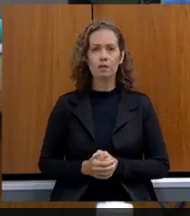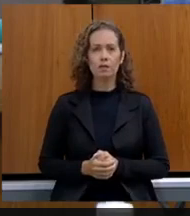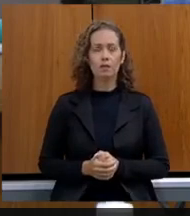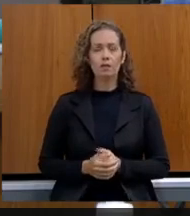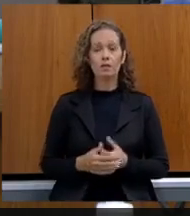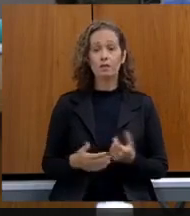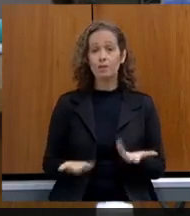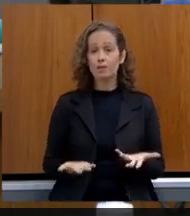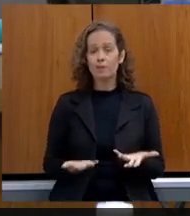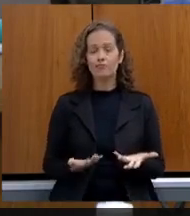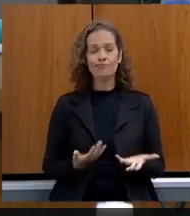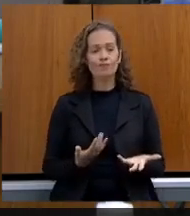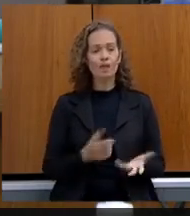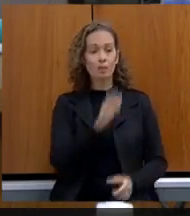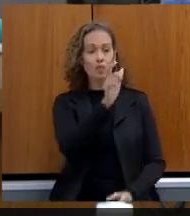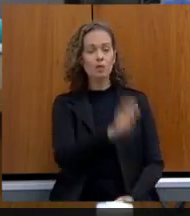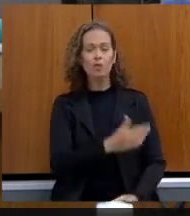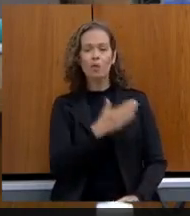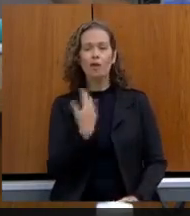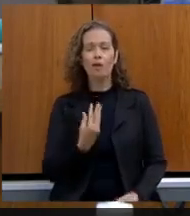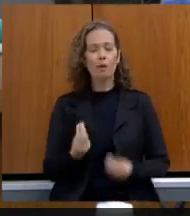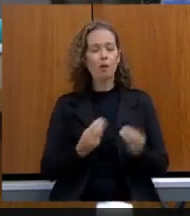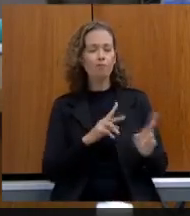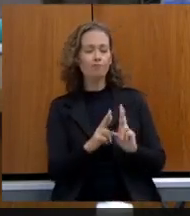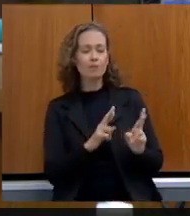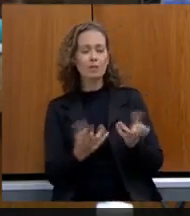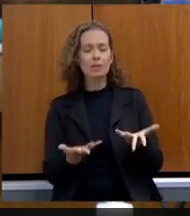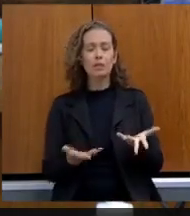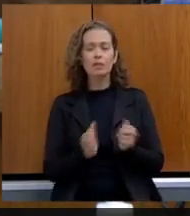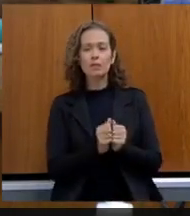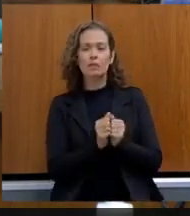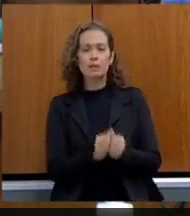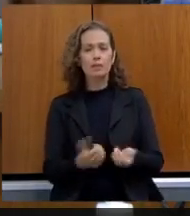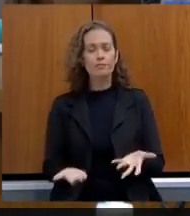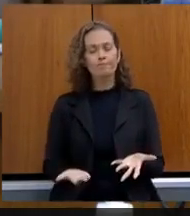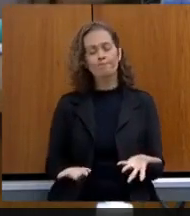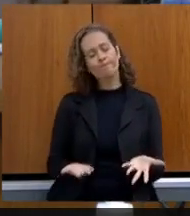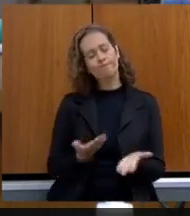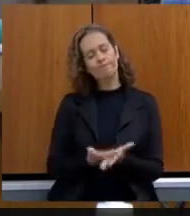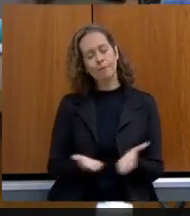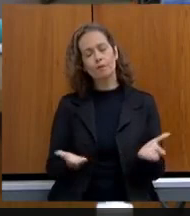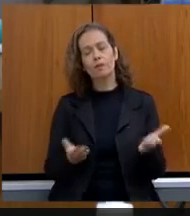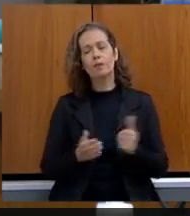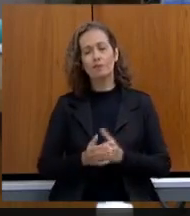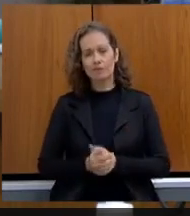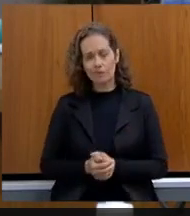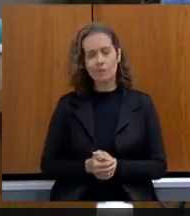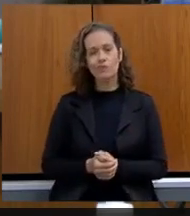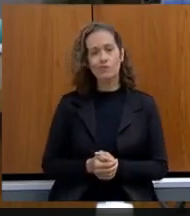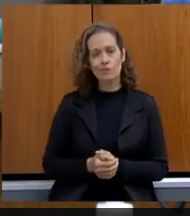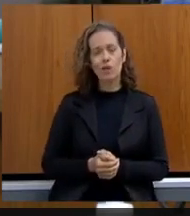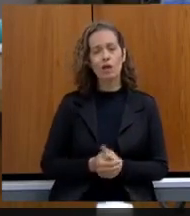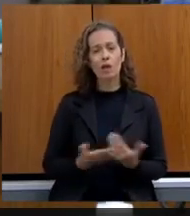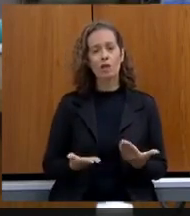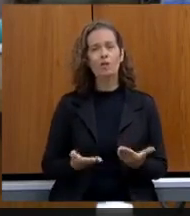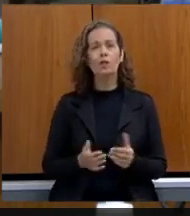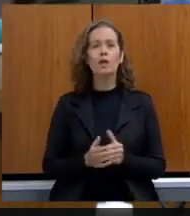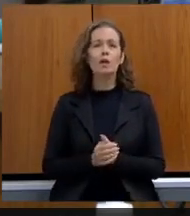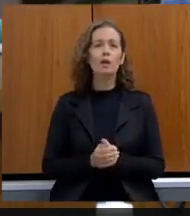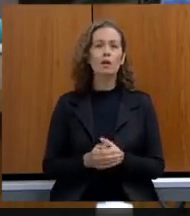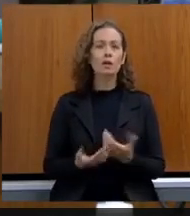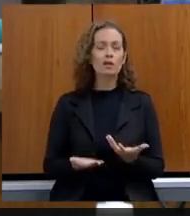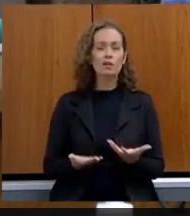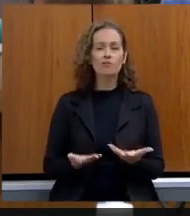poder conviver com seus entes queridos numa situação tão grave e que jamais Foi minimizado Por Esse governo que